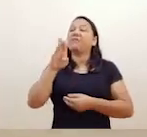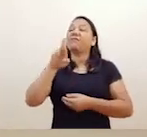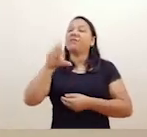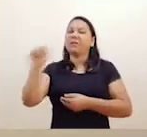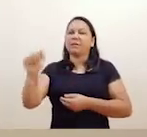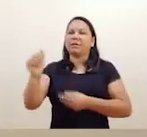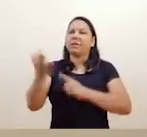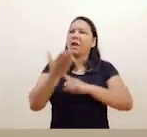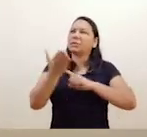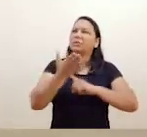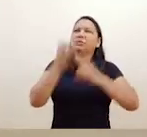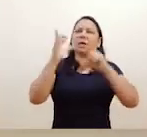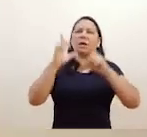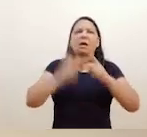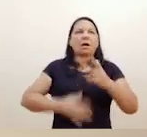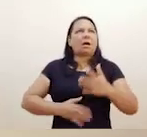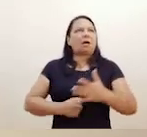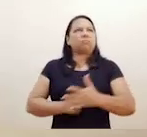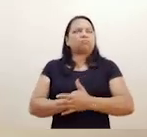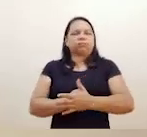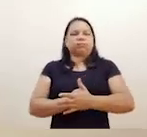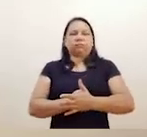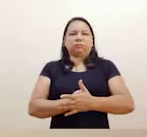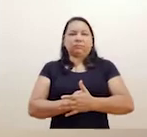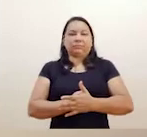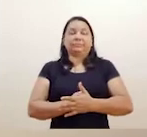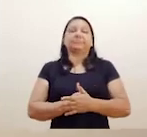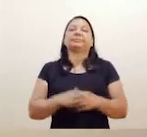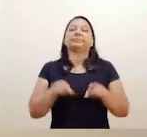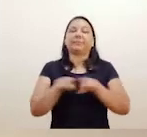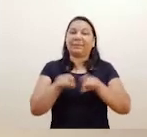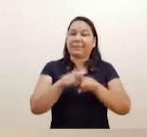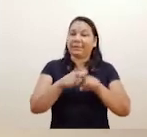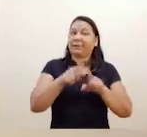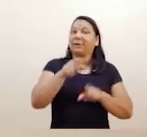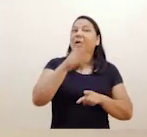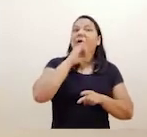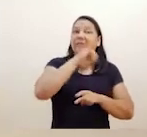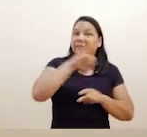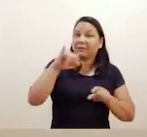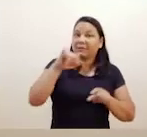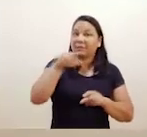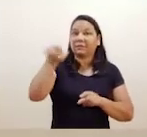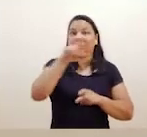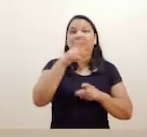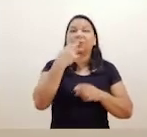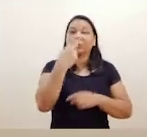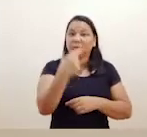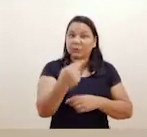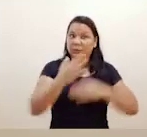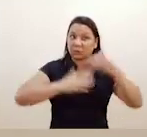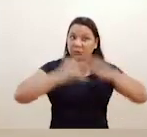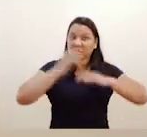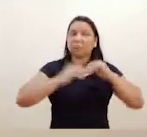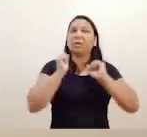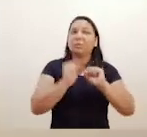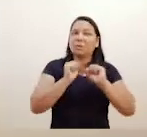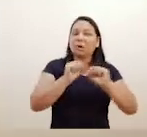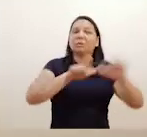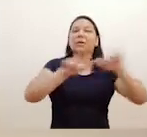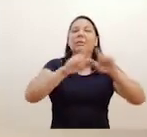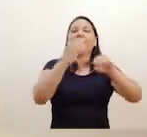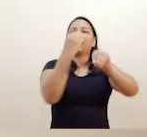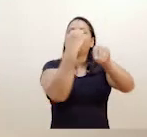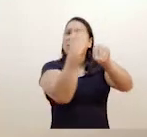alimentos integrais são ricos em fibras que também ajudam na saciedade. Ah, pessoal, e lembrem que as nutricionistas estão